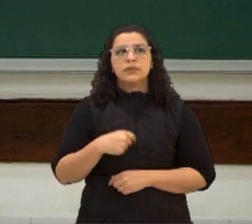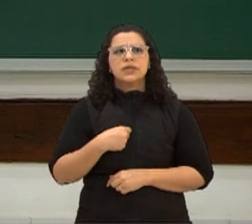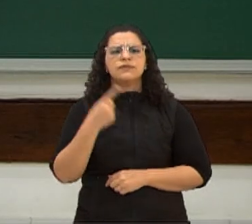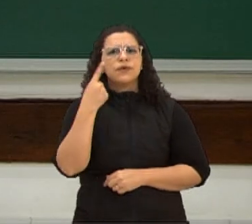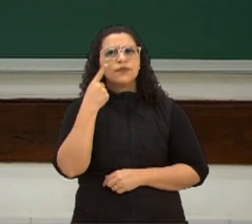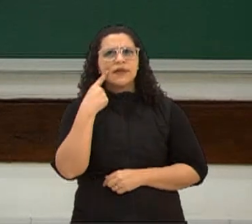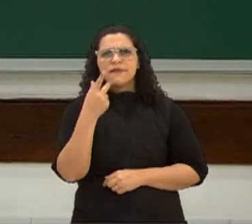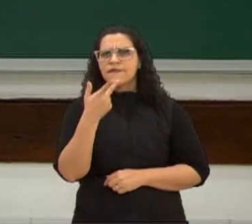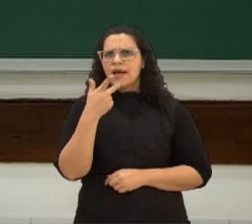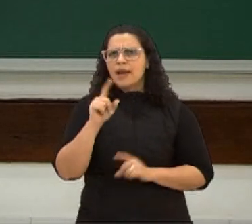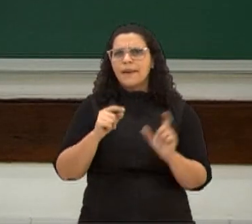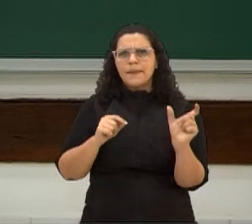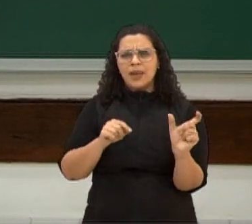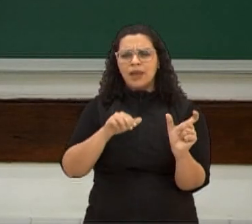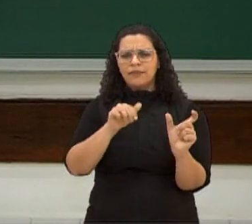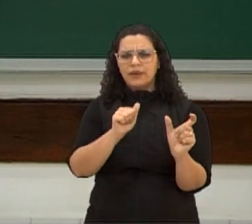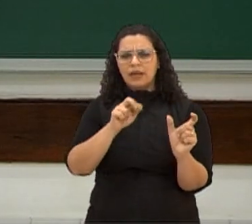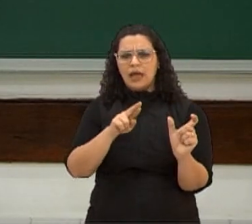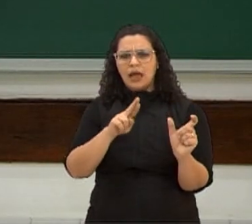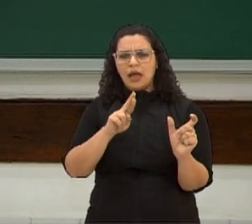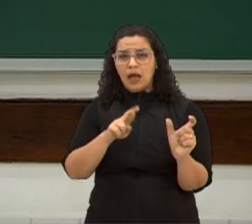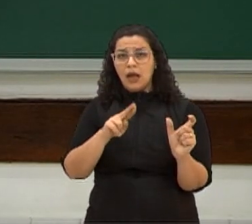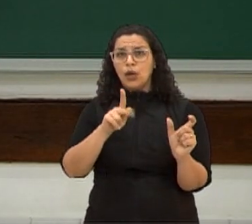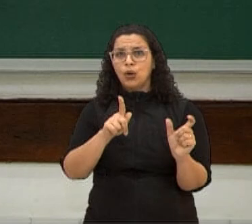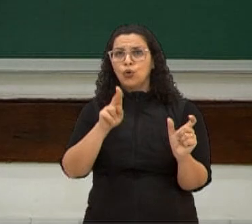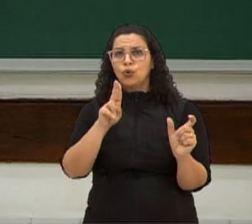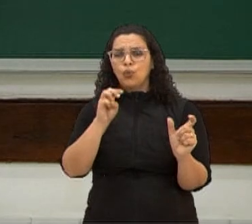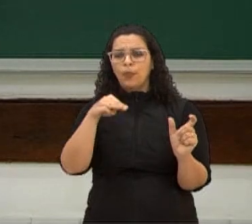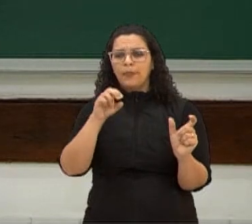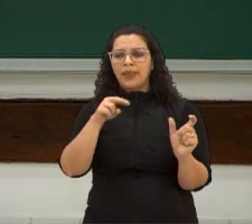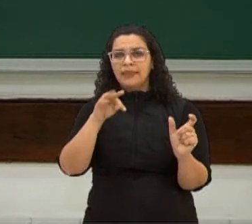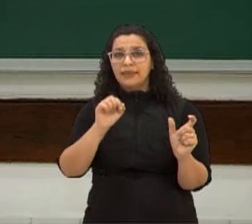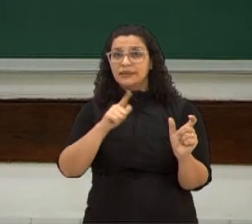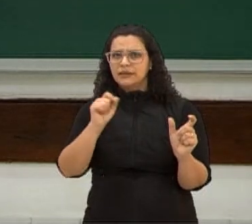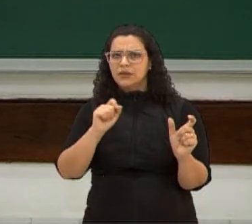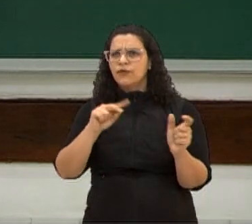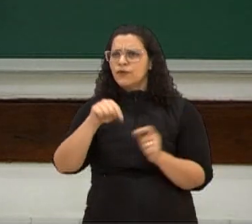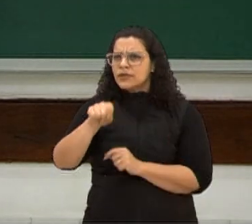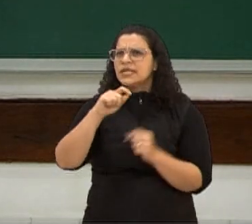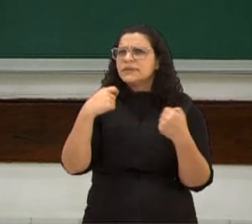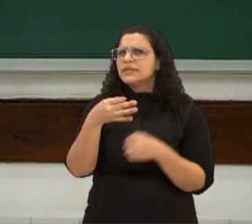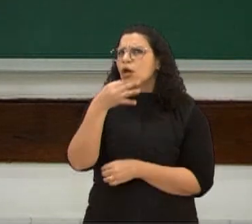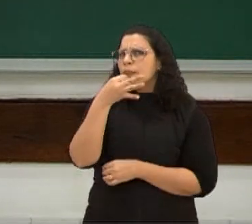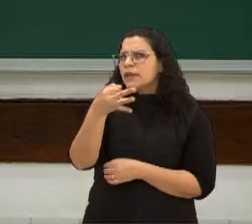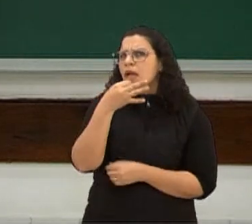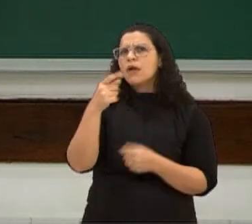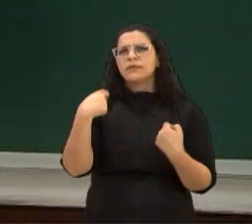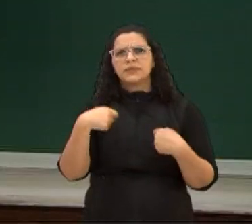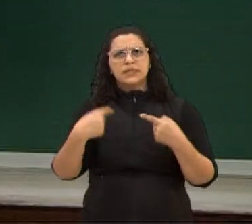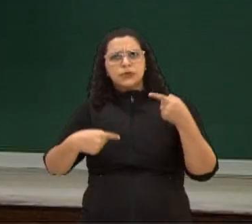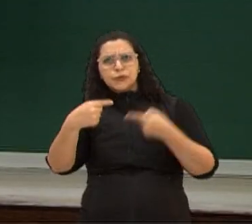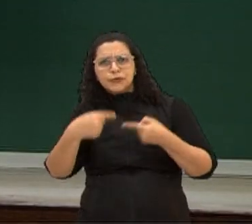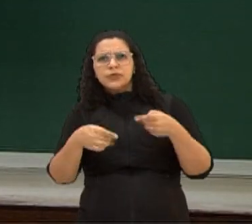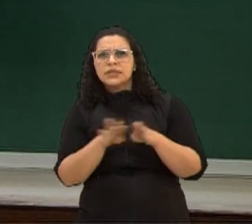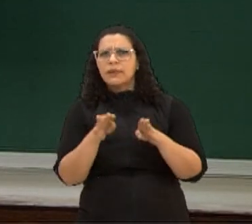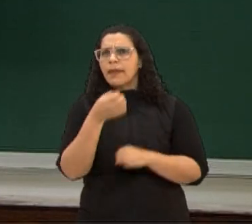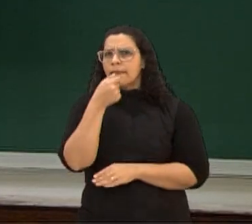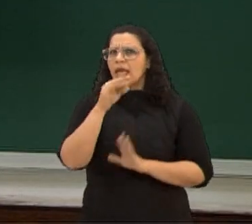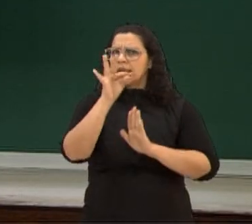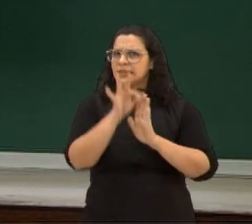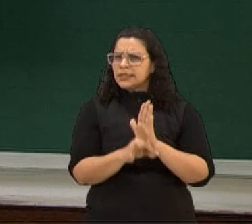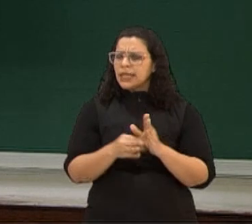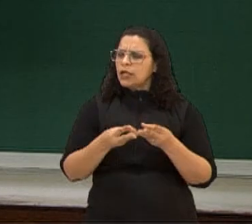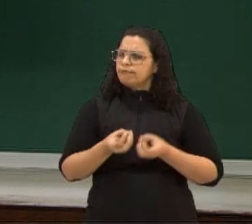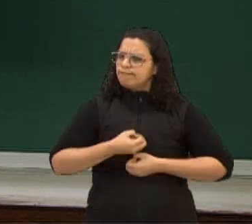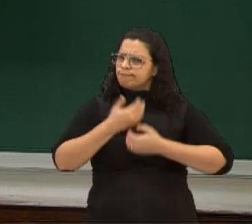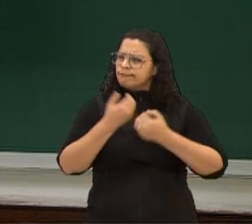vocês ouvem sempre nós professores falarmos para vocês que vocês têm que argumentar bem no seu